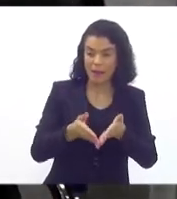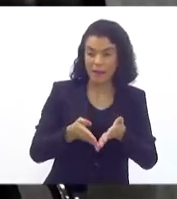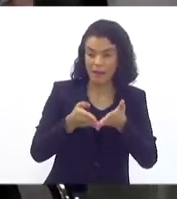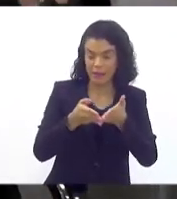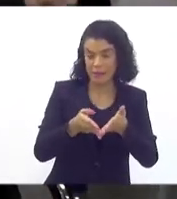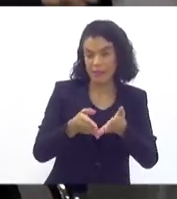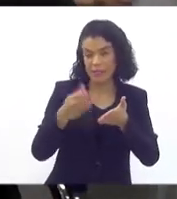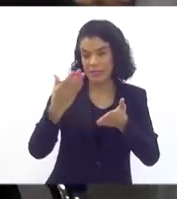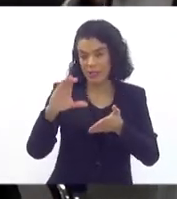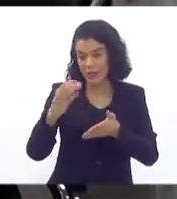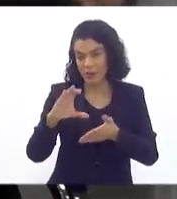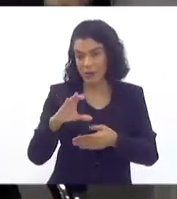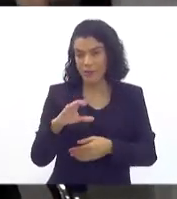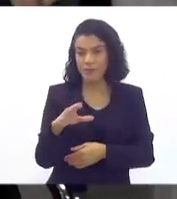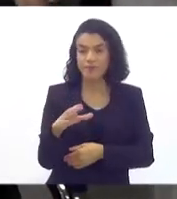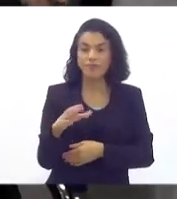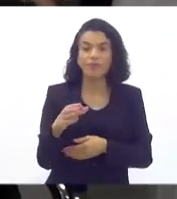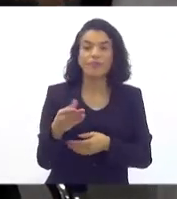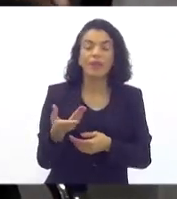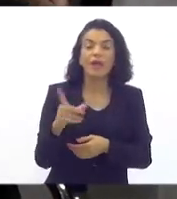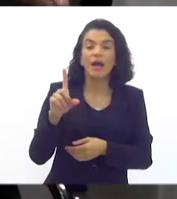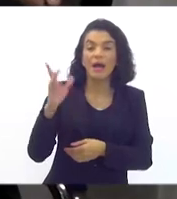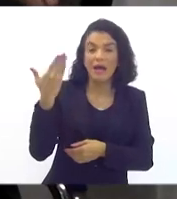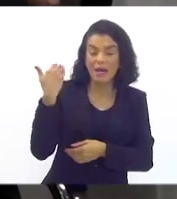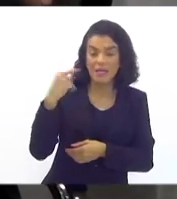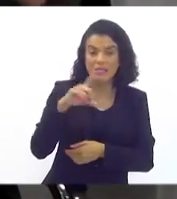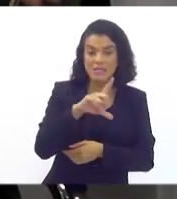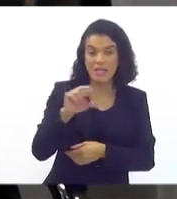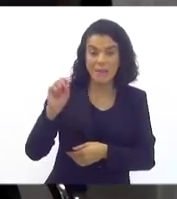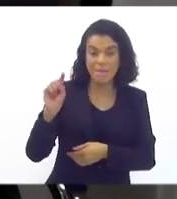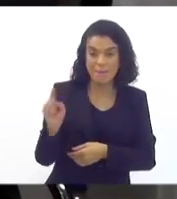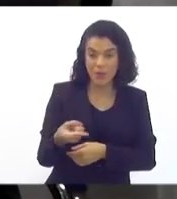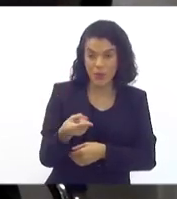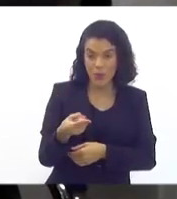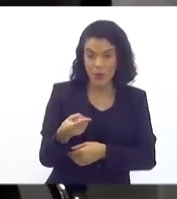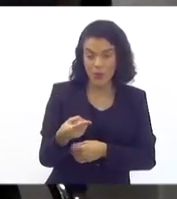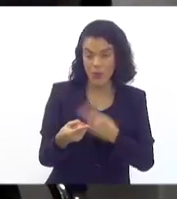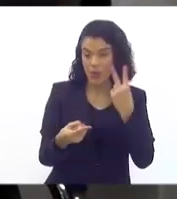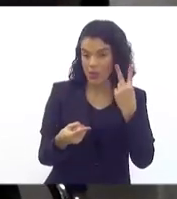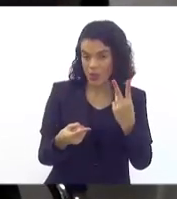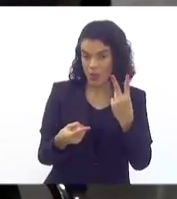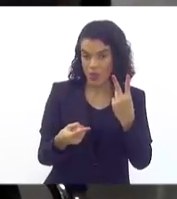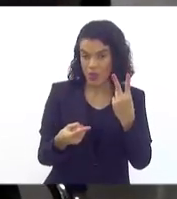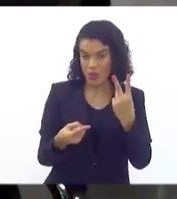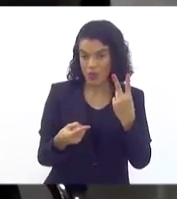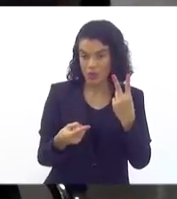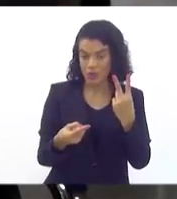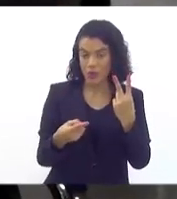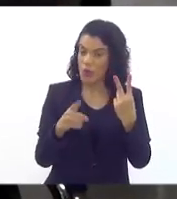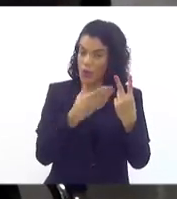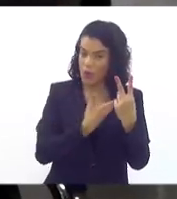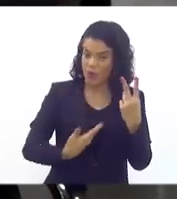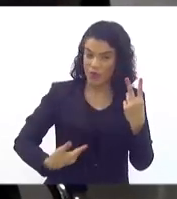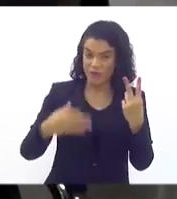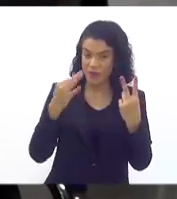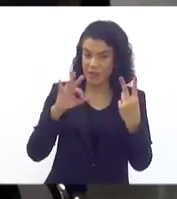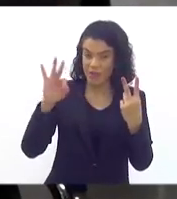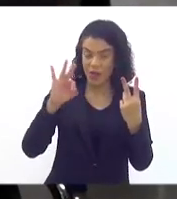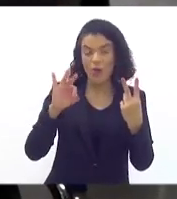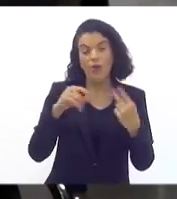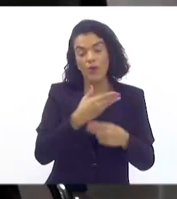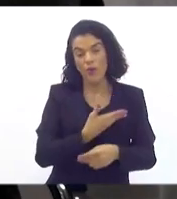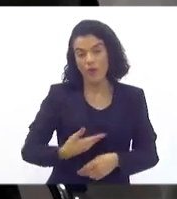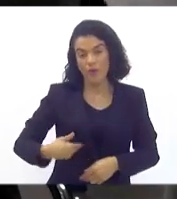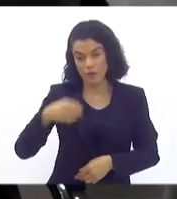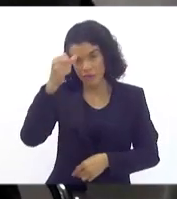todos os presidentes que transportava 100 mil pessoas dia e dois atos dois atos o mundo do Governo Federal e outro do governo Municipal